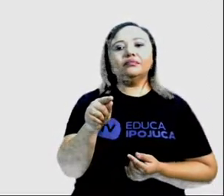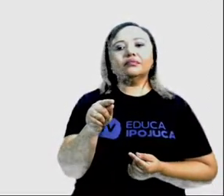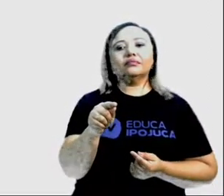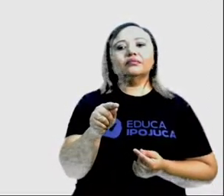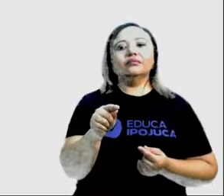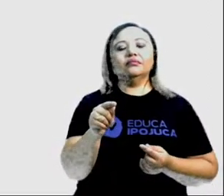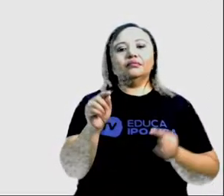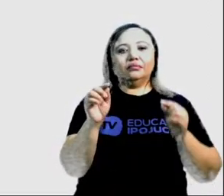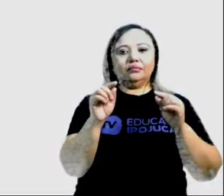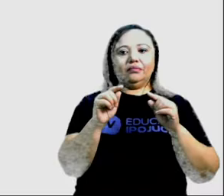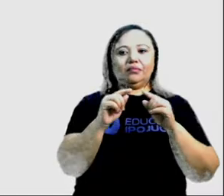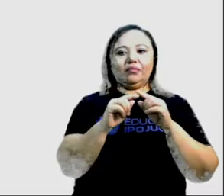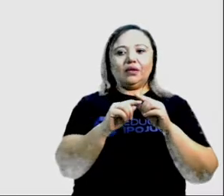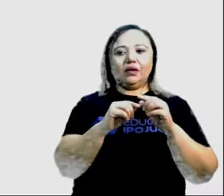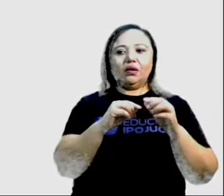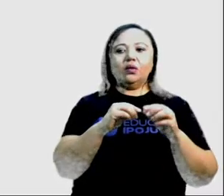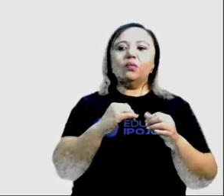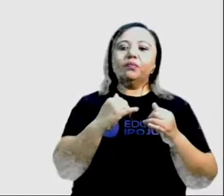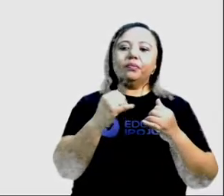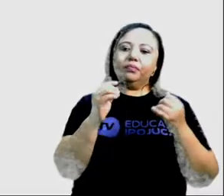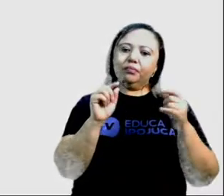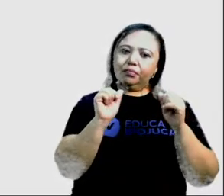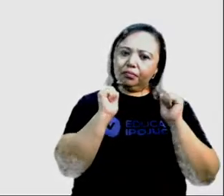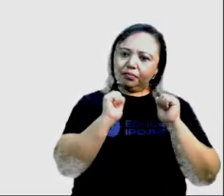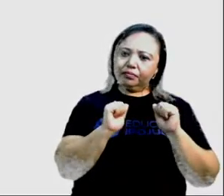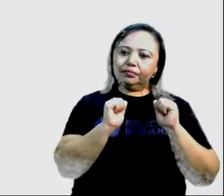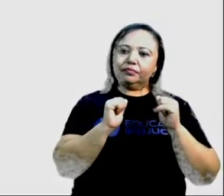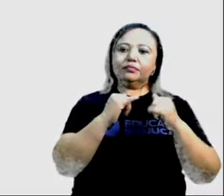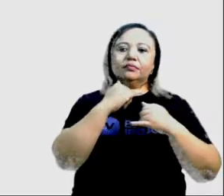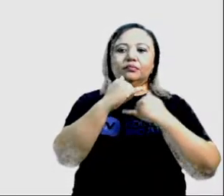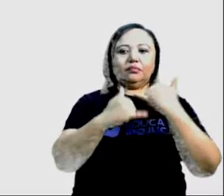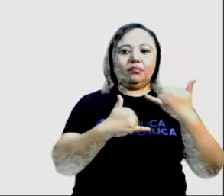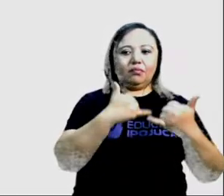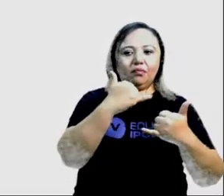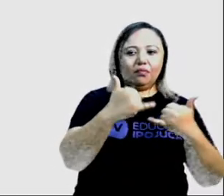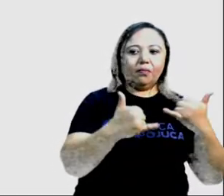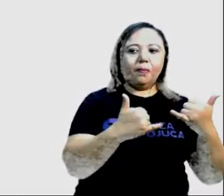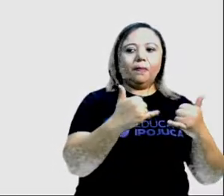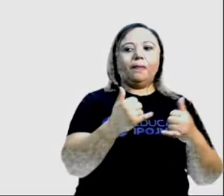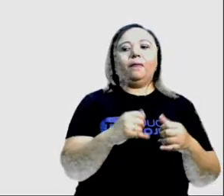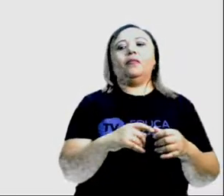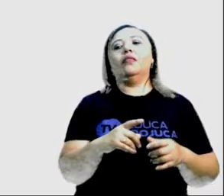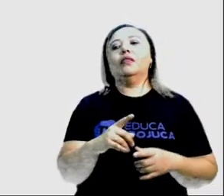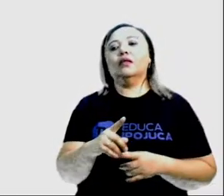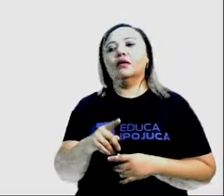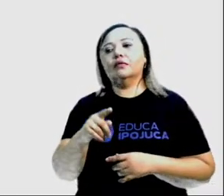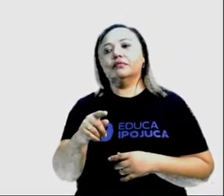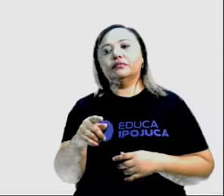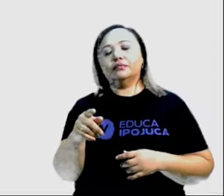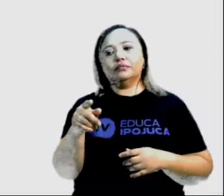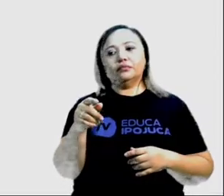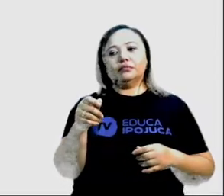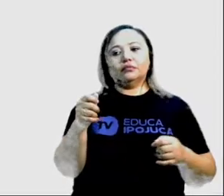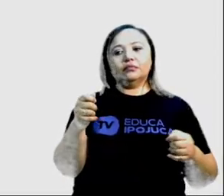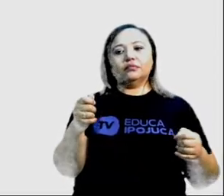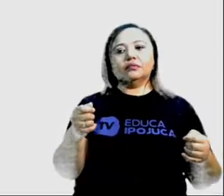é um brinquedo, né? Fizeram um brinquedo circular. Olha que interessante, que é